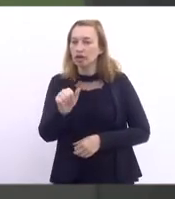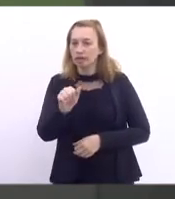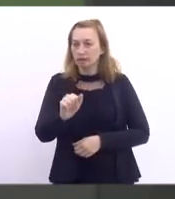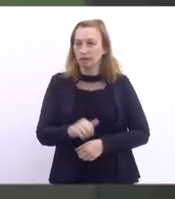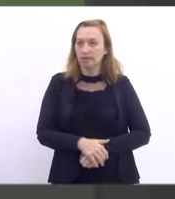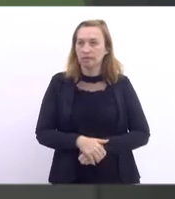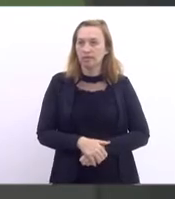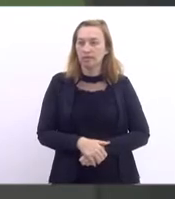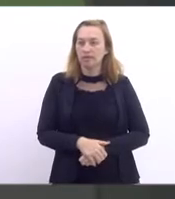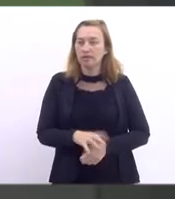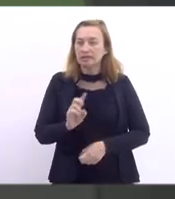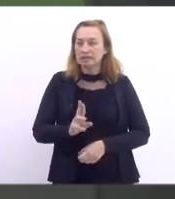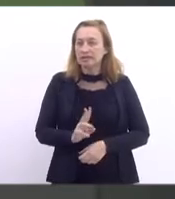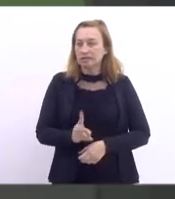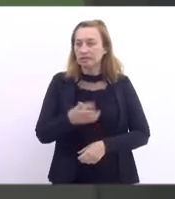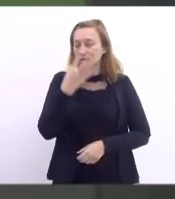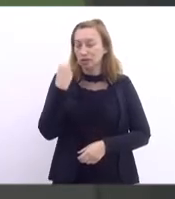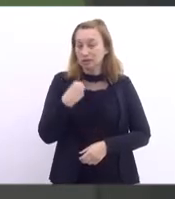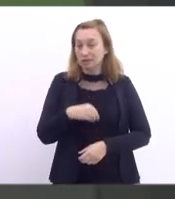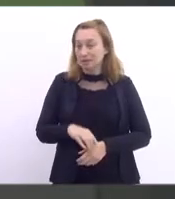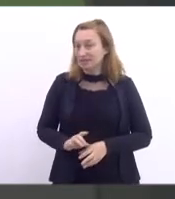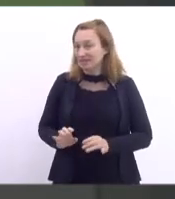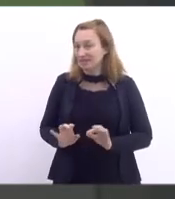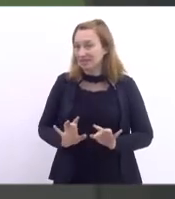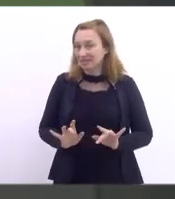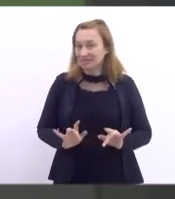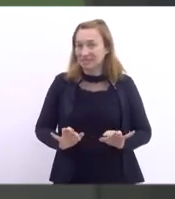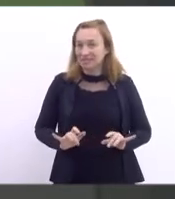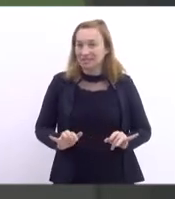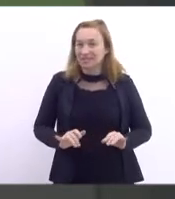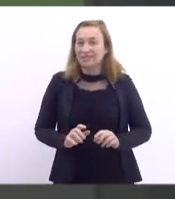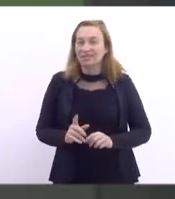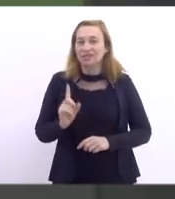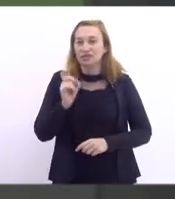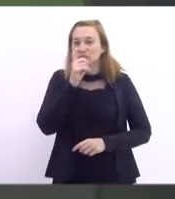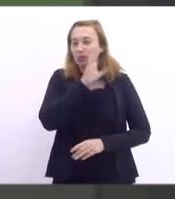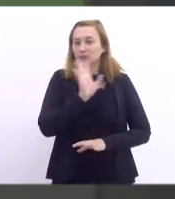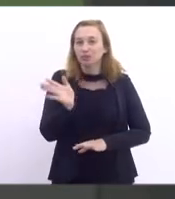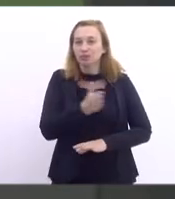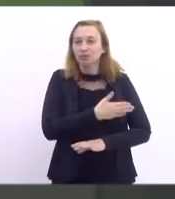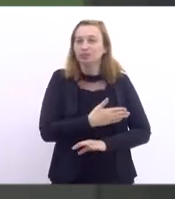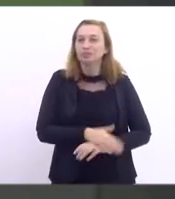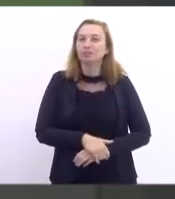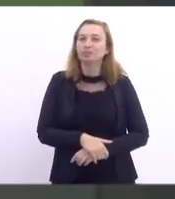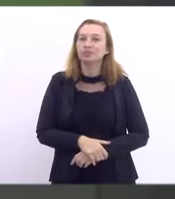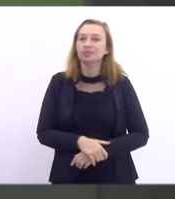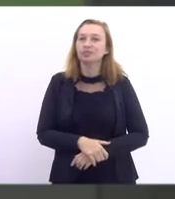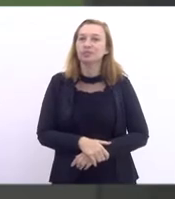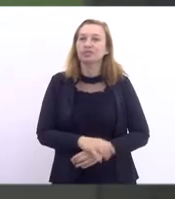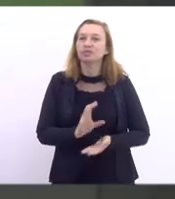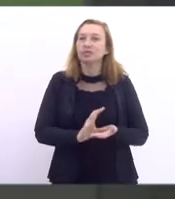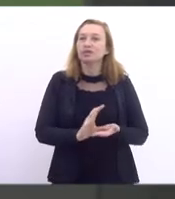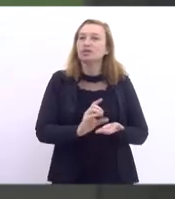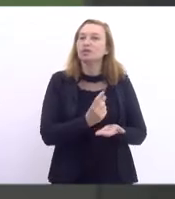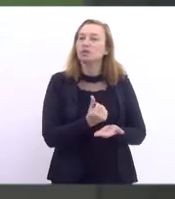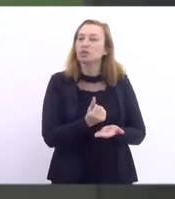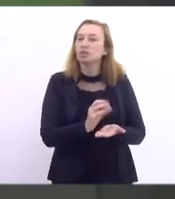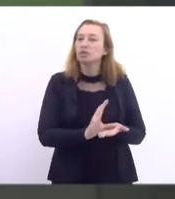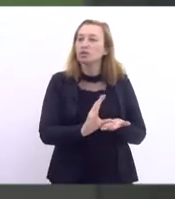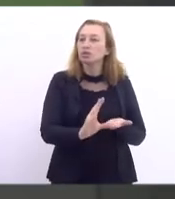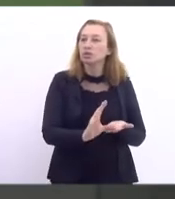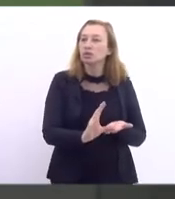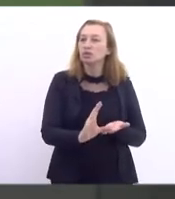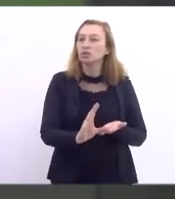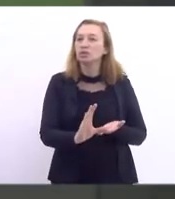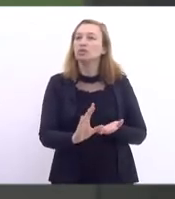o tempo esqueça aqui porque é Essa é a os recursos das operações de